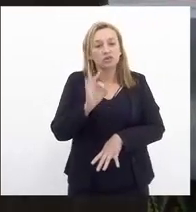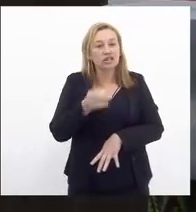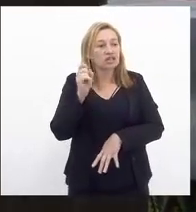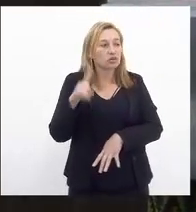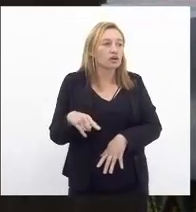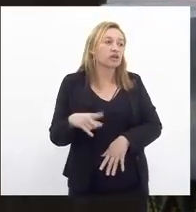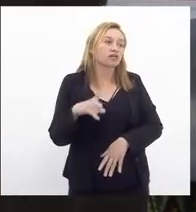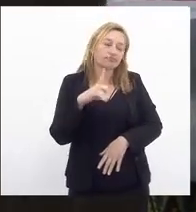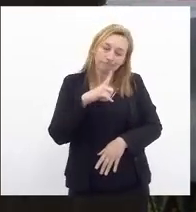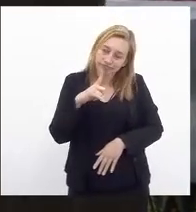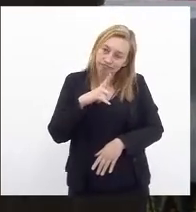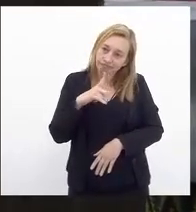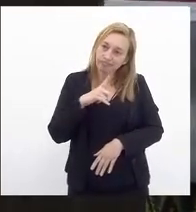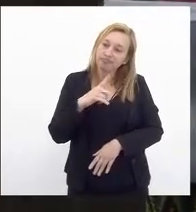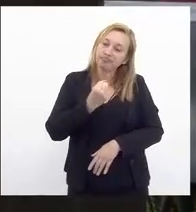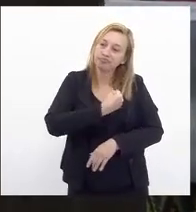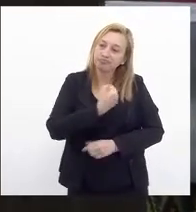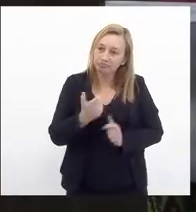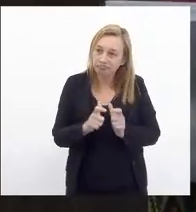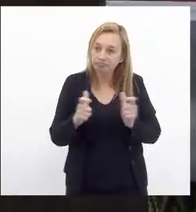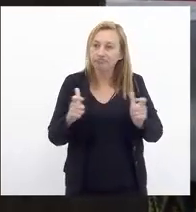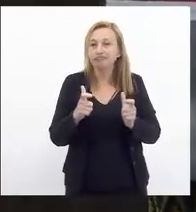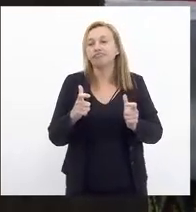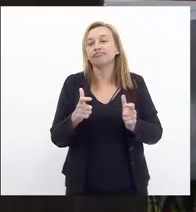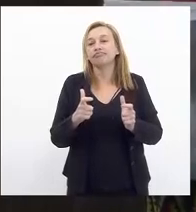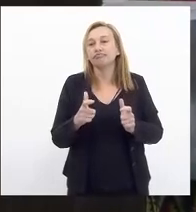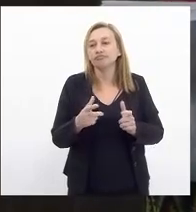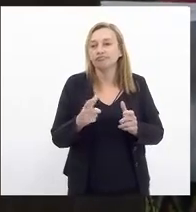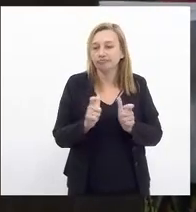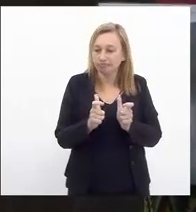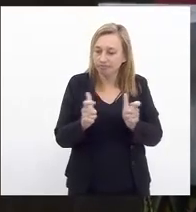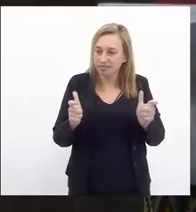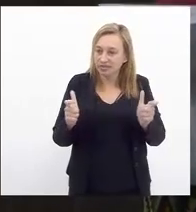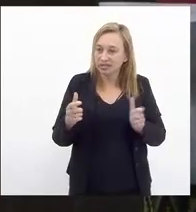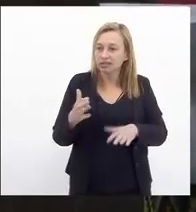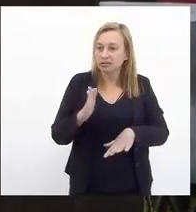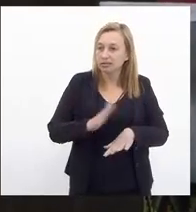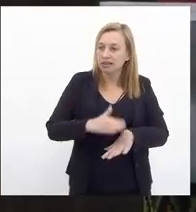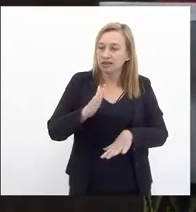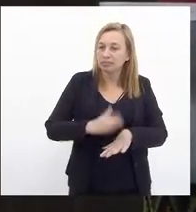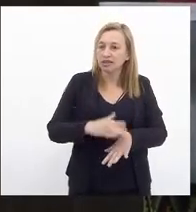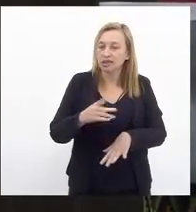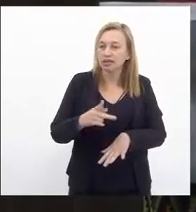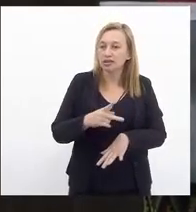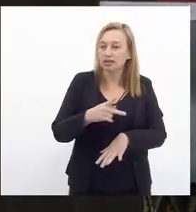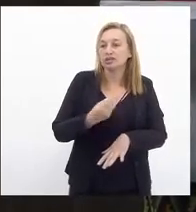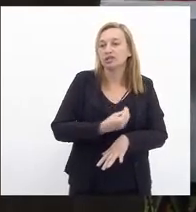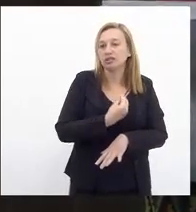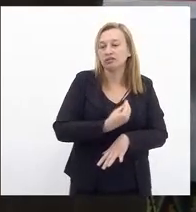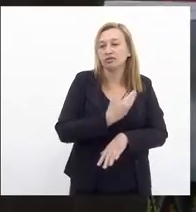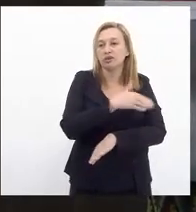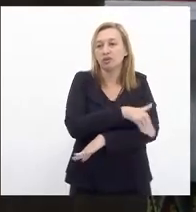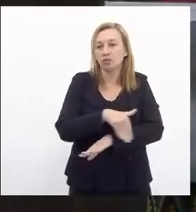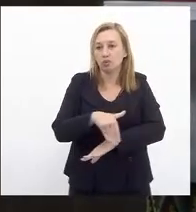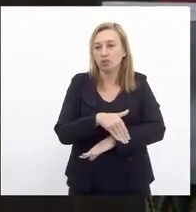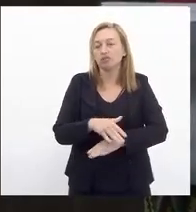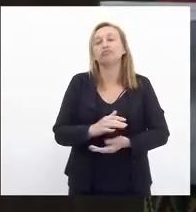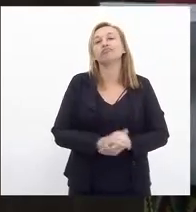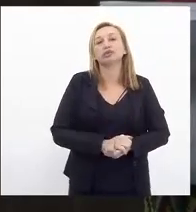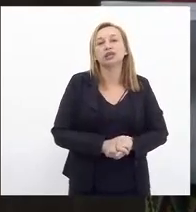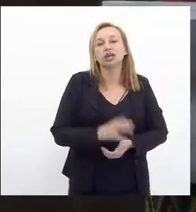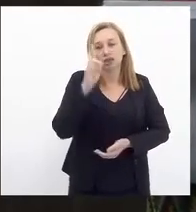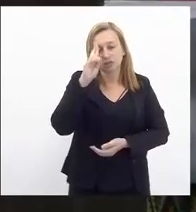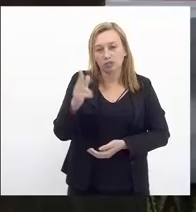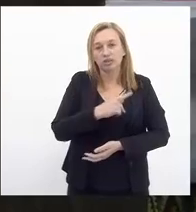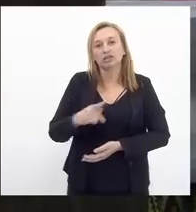fato é que existe uma população que cresce nasce cresce hoje situação de rua e para